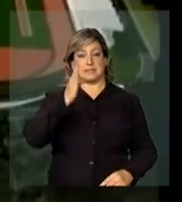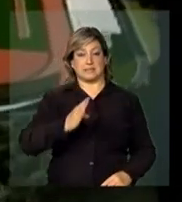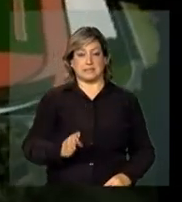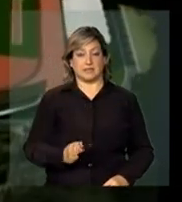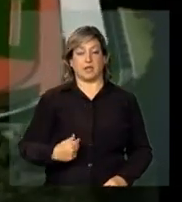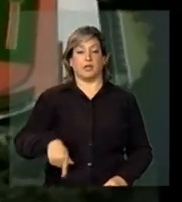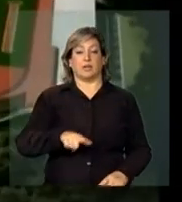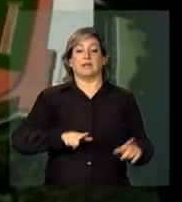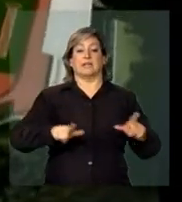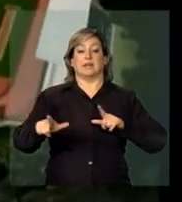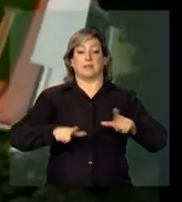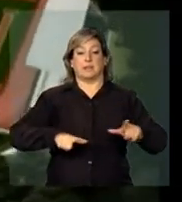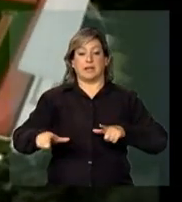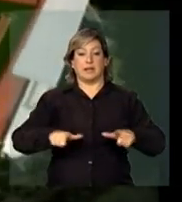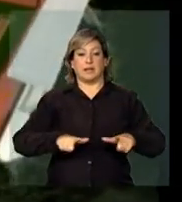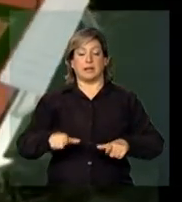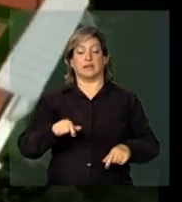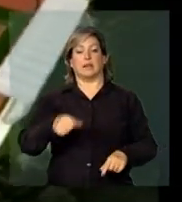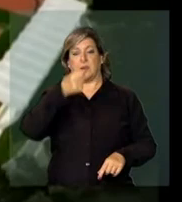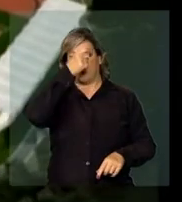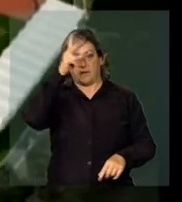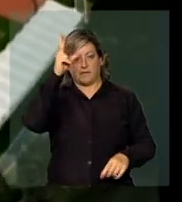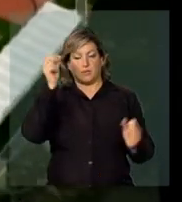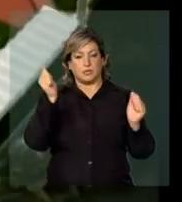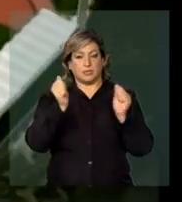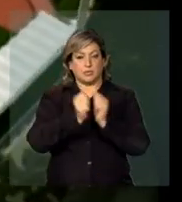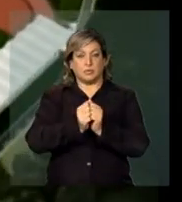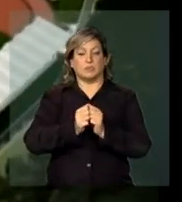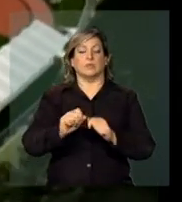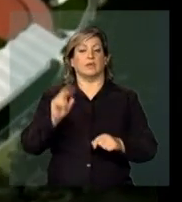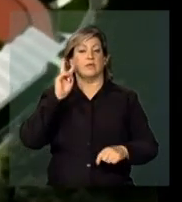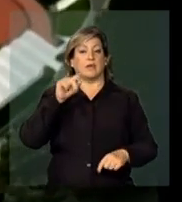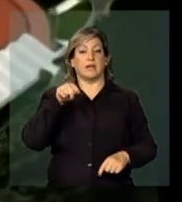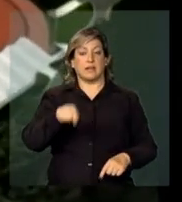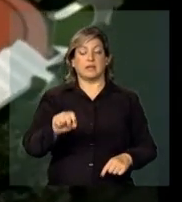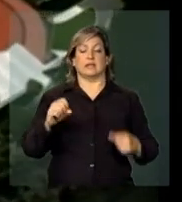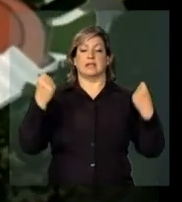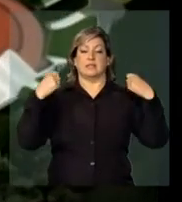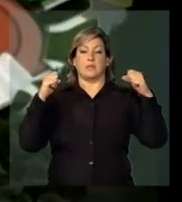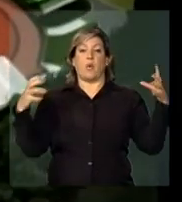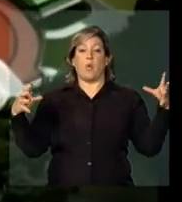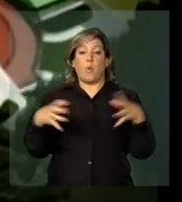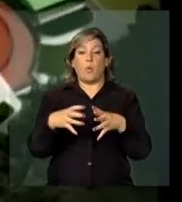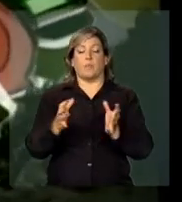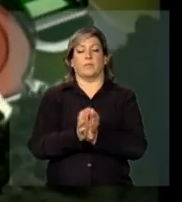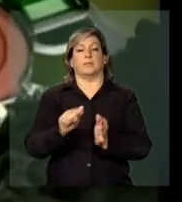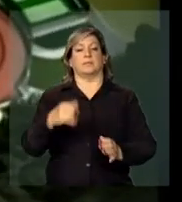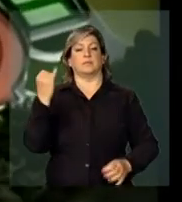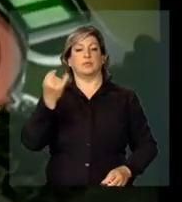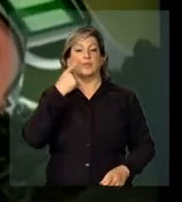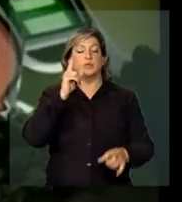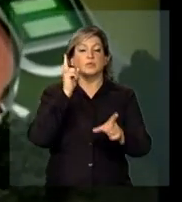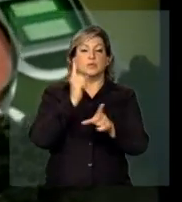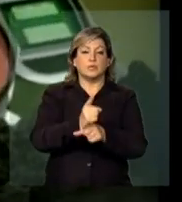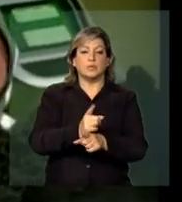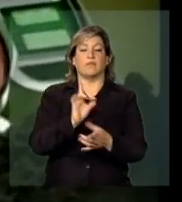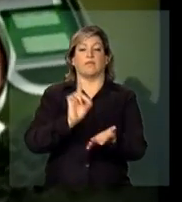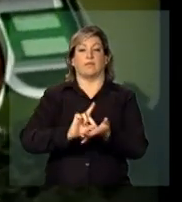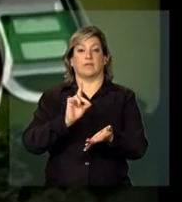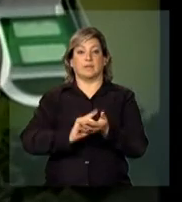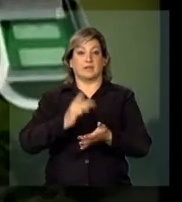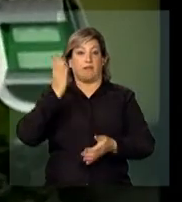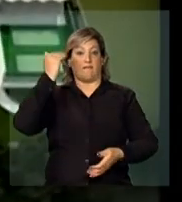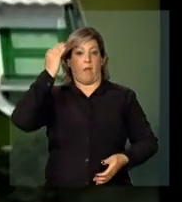vamos trabalhar olhando para prefeitura entendendo o que é no esporte a rádio que se descobrem os verdadeiros